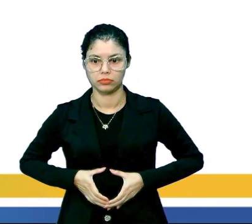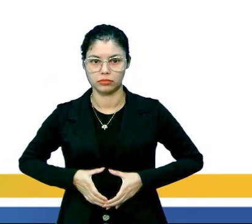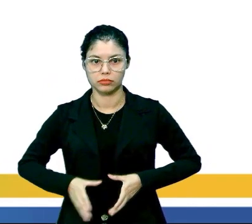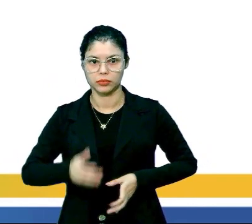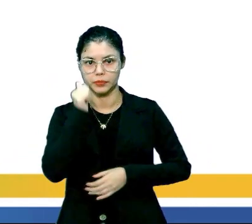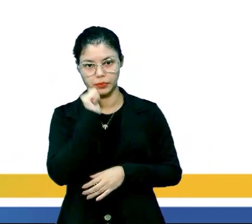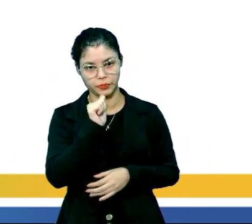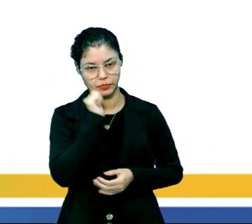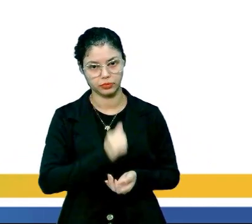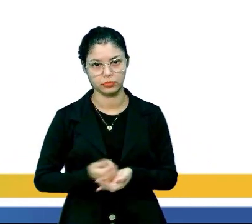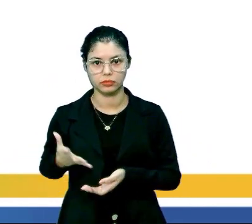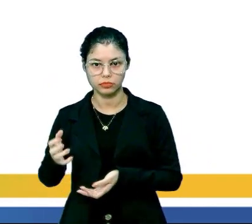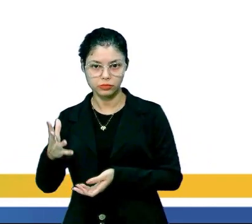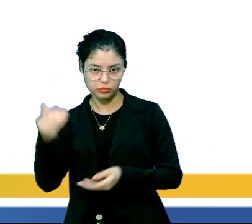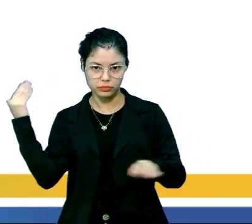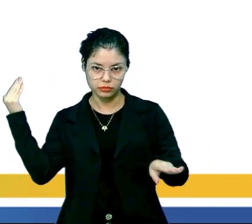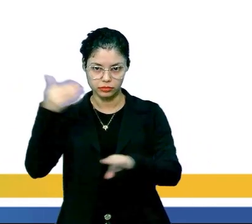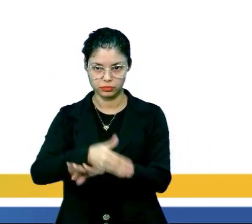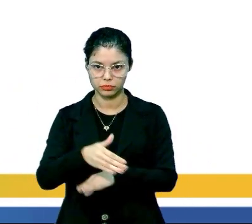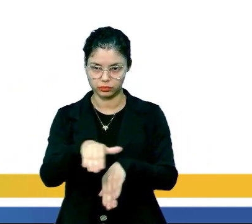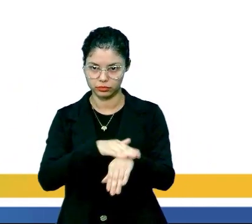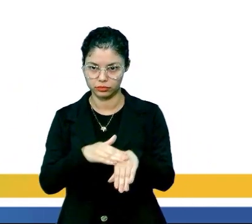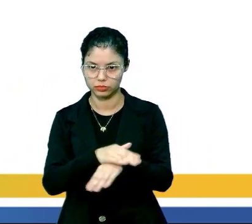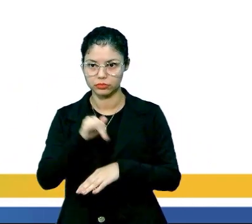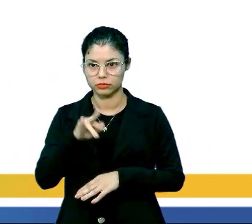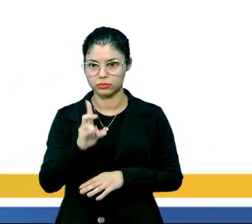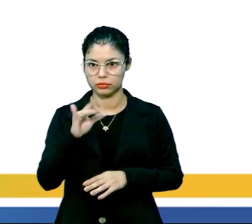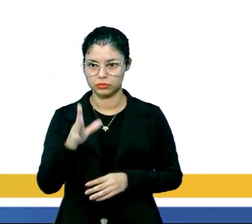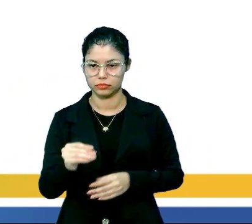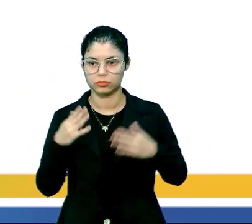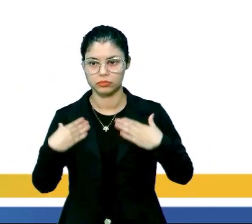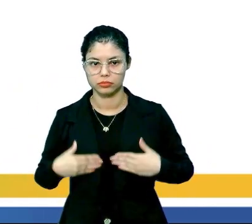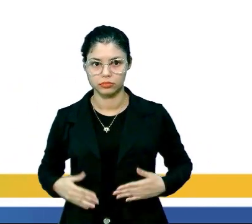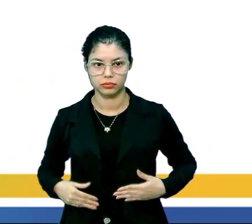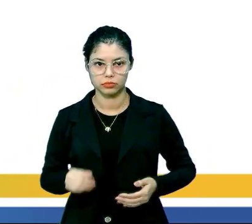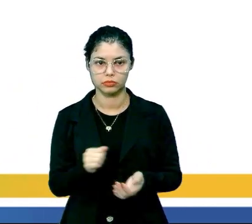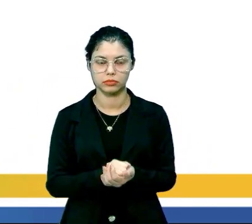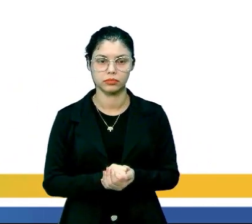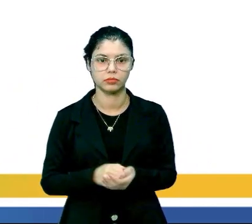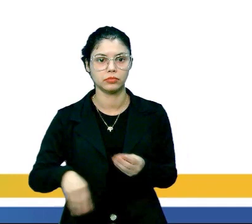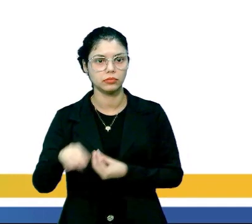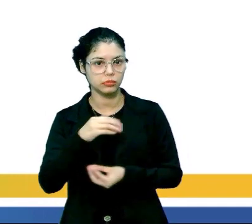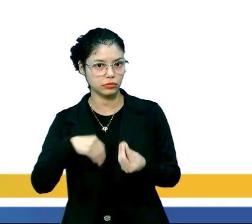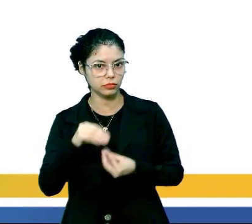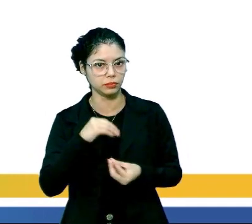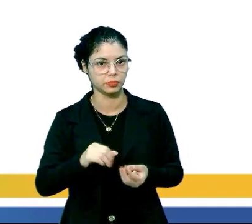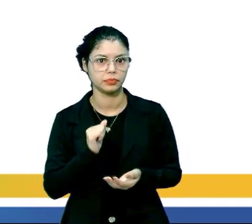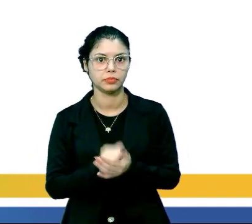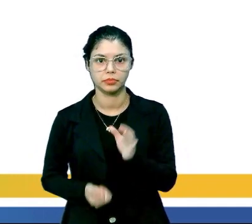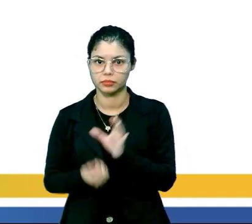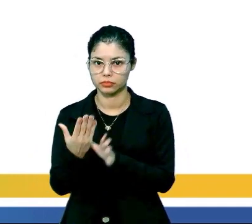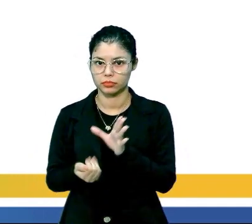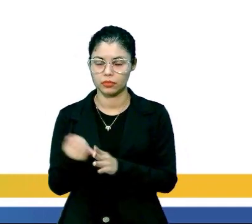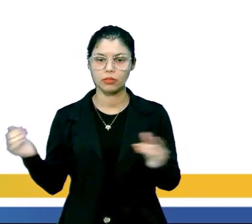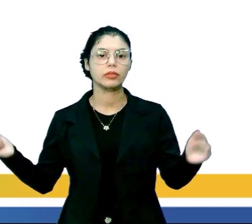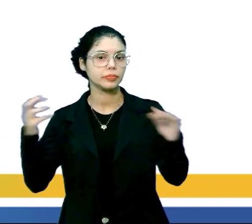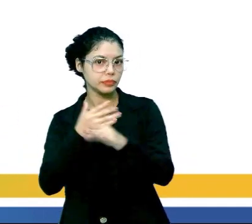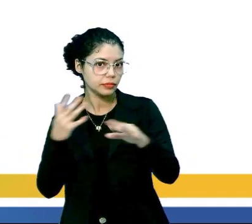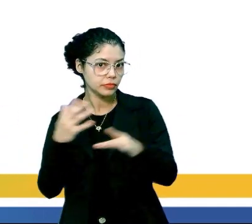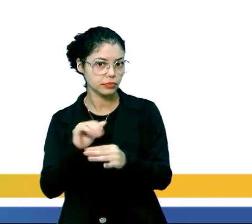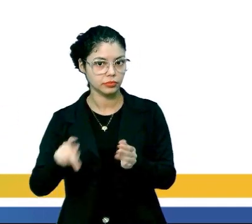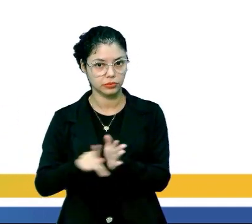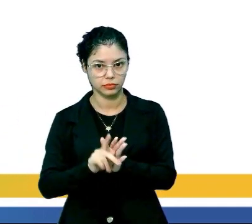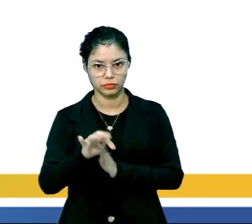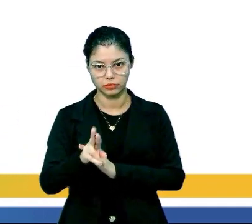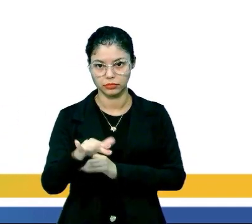mulheres. Os vírus podem entrar pela pele ou por mucosas do corpo, o qual desenvolve anticorpos